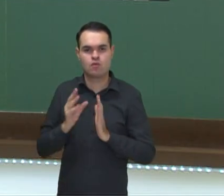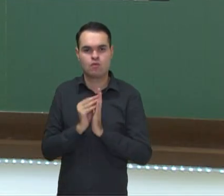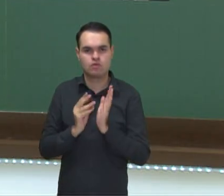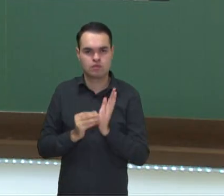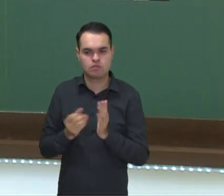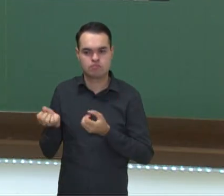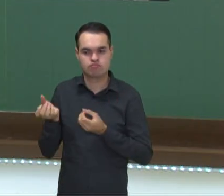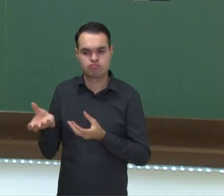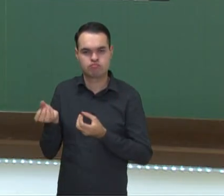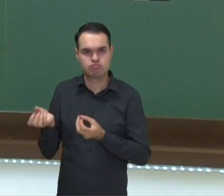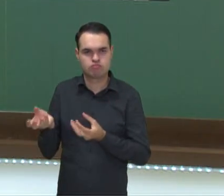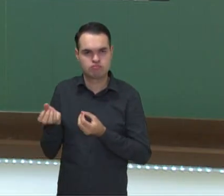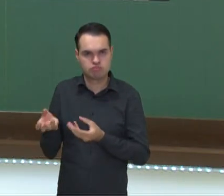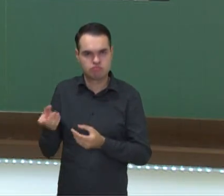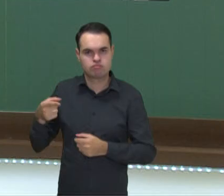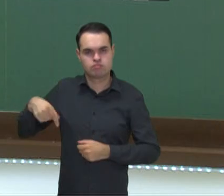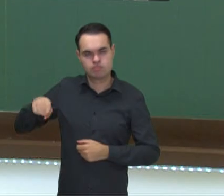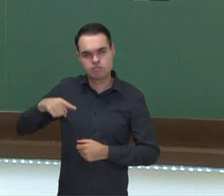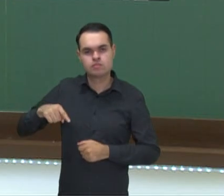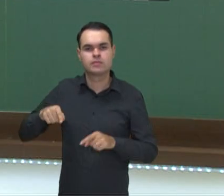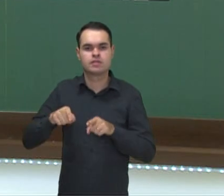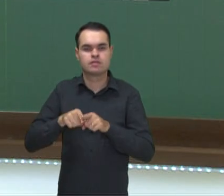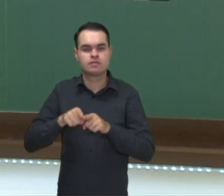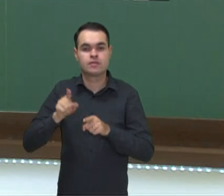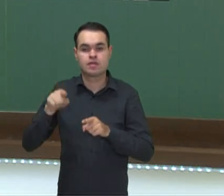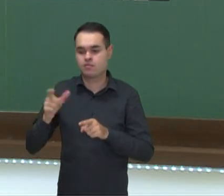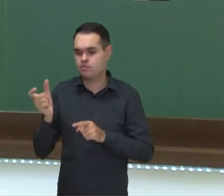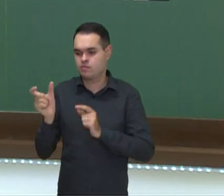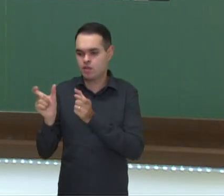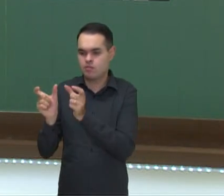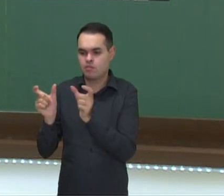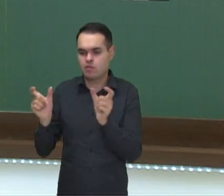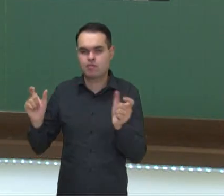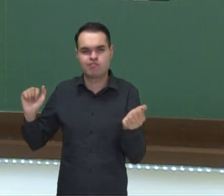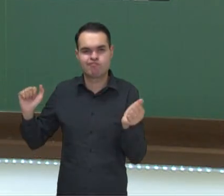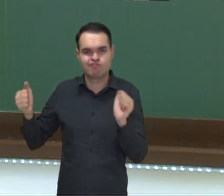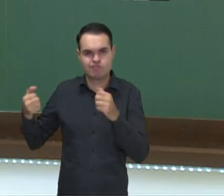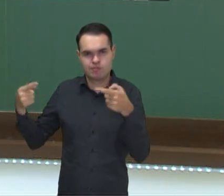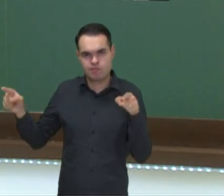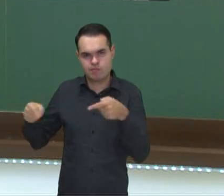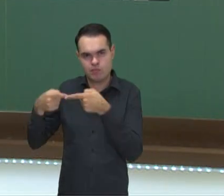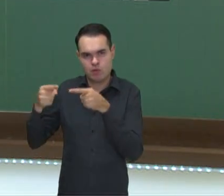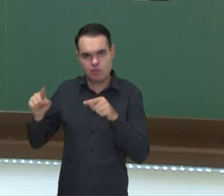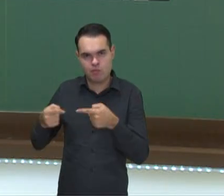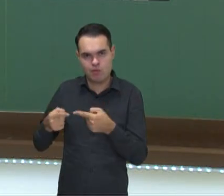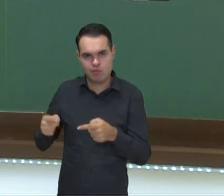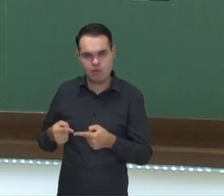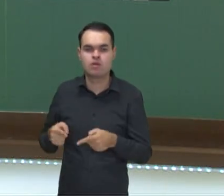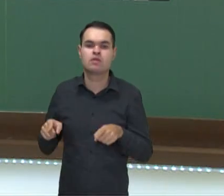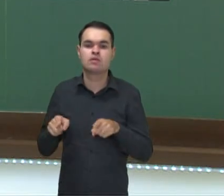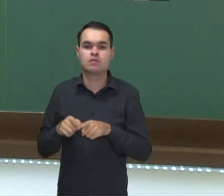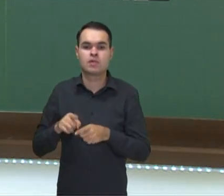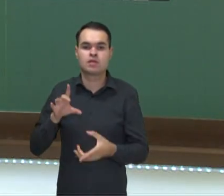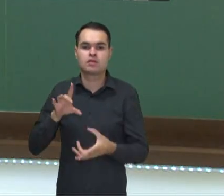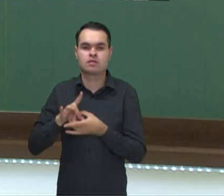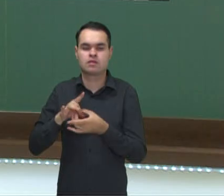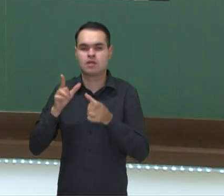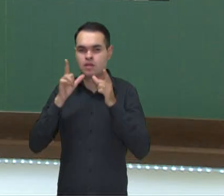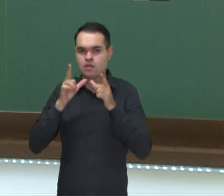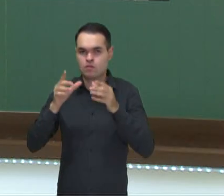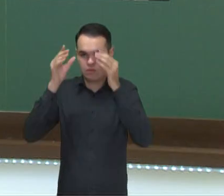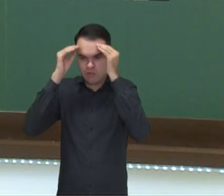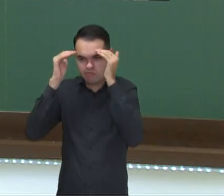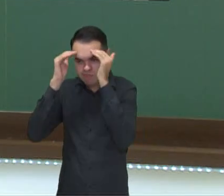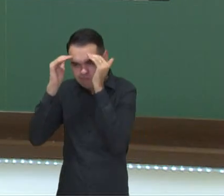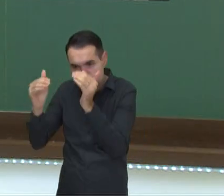conteúdo técnico, os termos de uma maneira adequada e também isso com a linguagem, respeitando